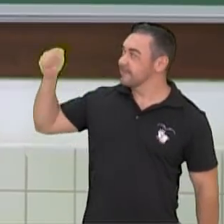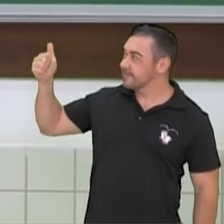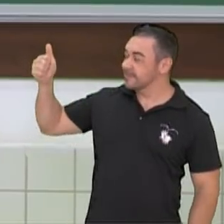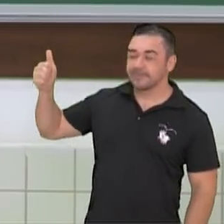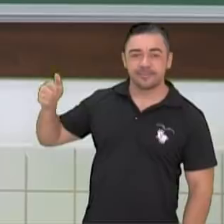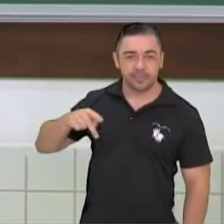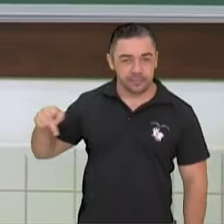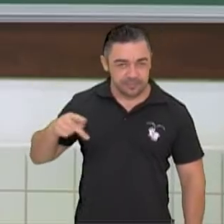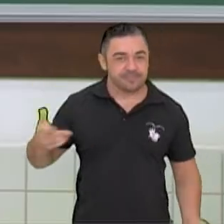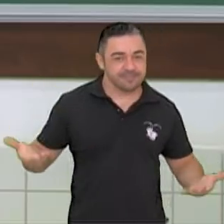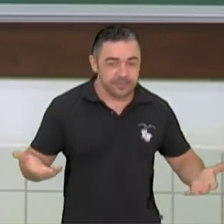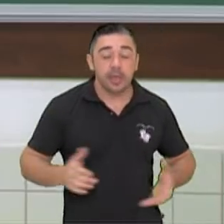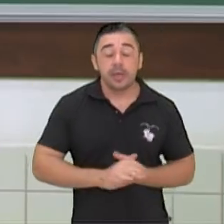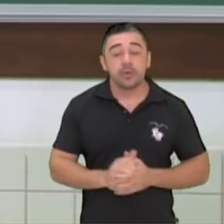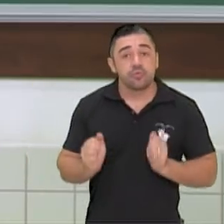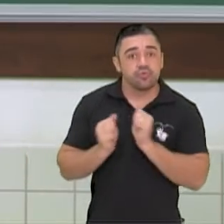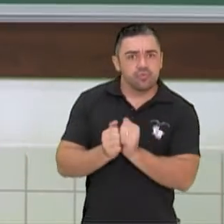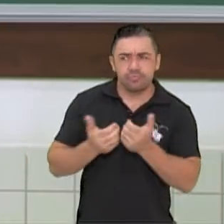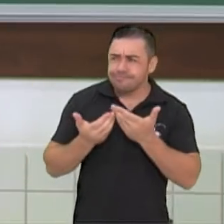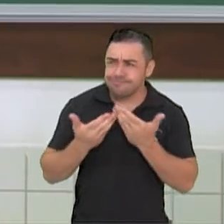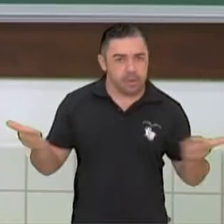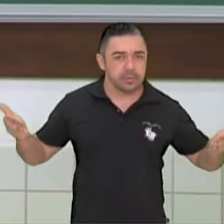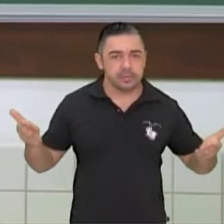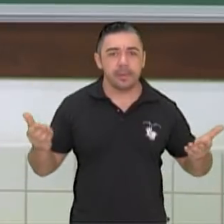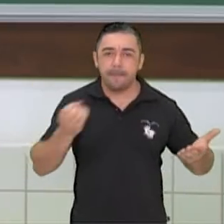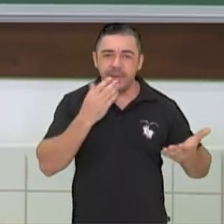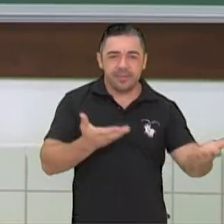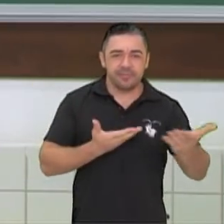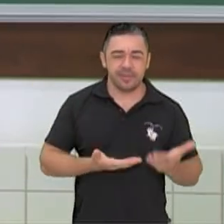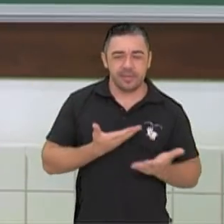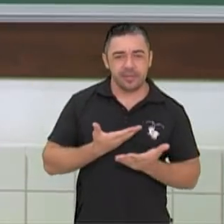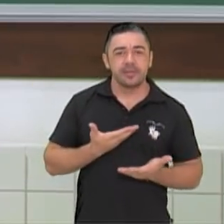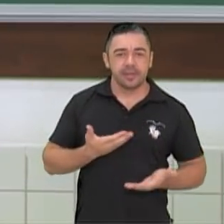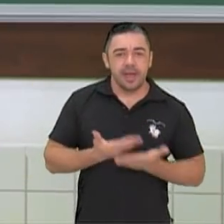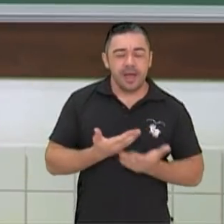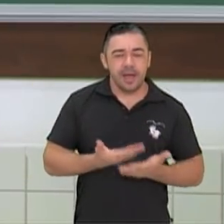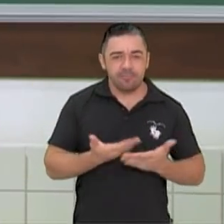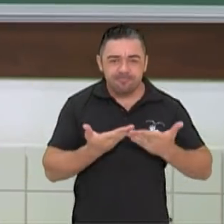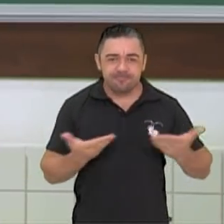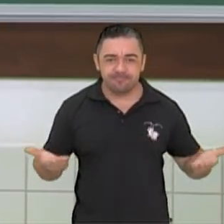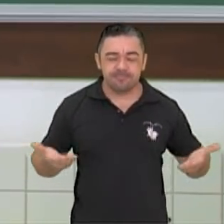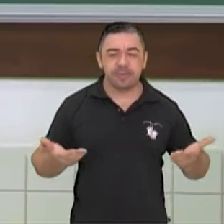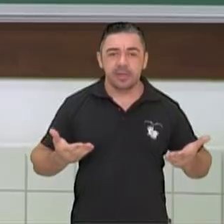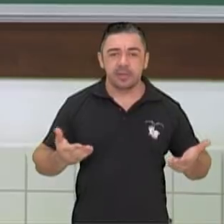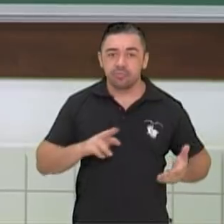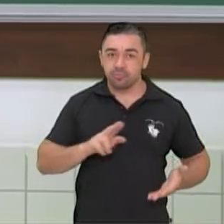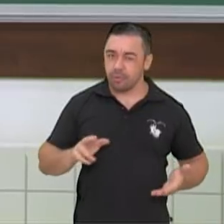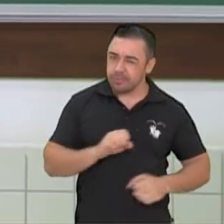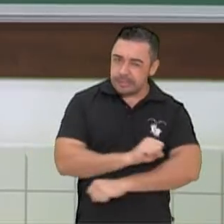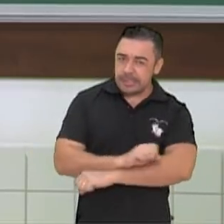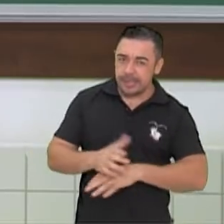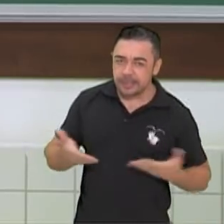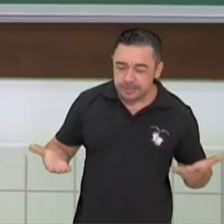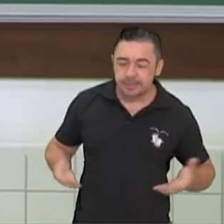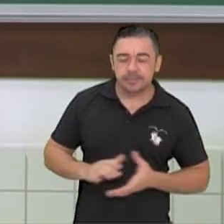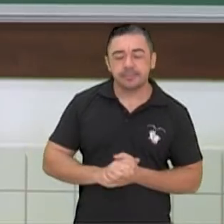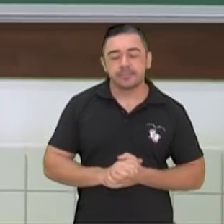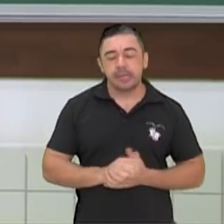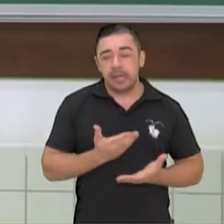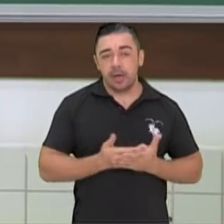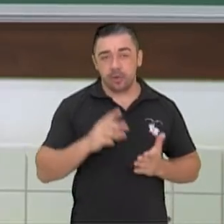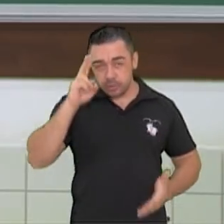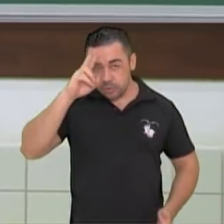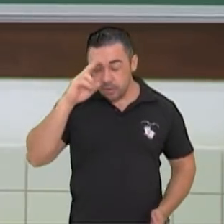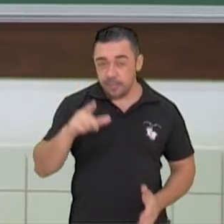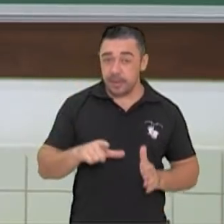Tiago, juntos, sejam todos bem-vindos em nome da Secretaria da Educação do Estado do Paraná para mais uma aula de História, mas antes eu tenho dois recados